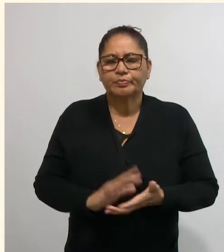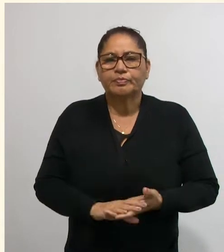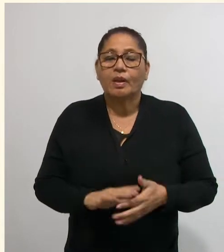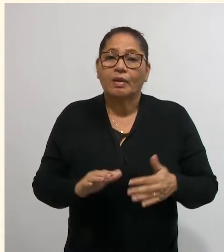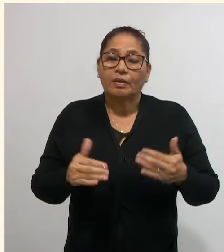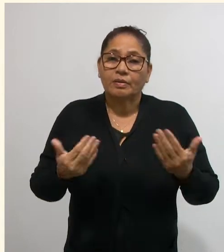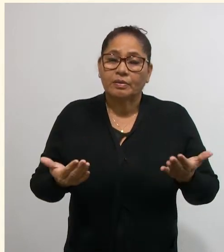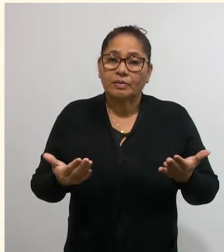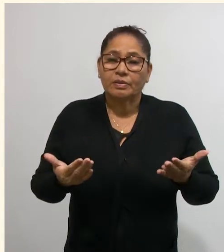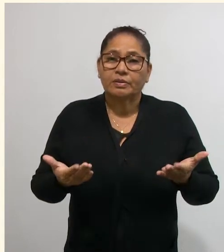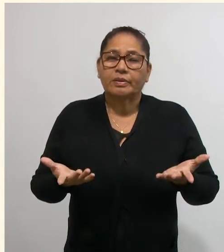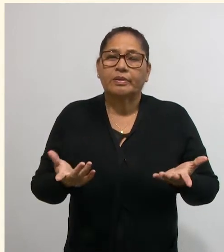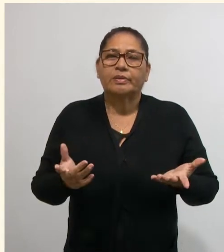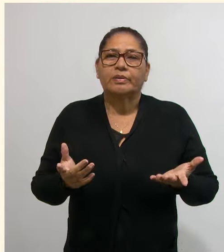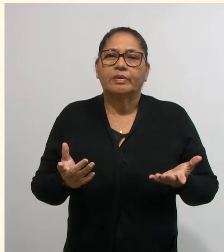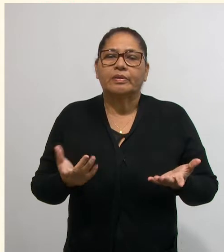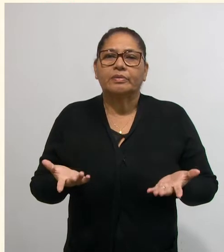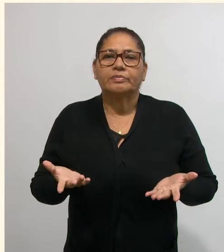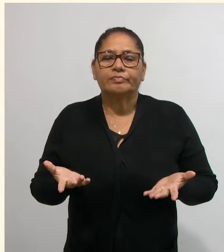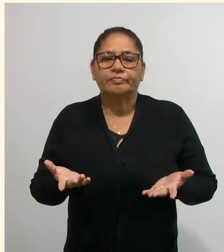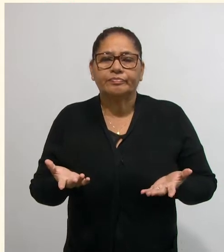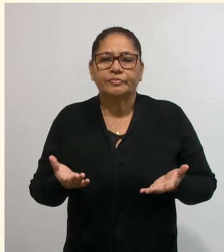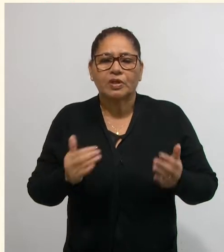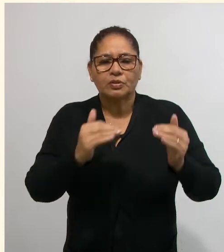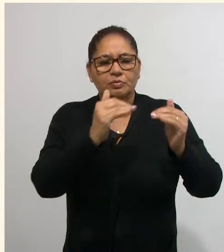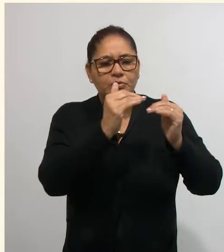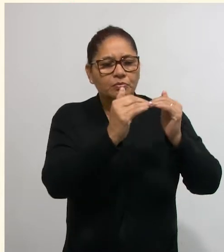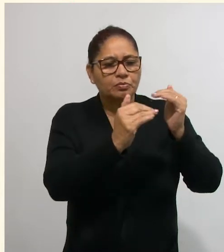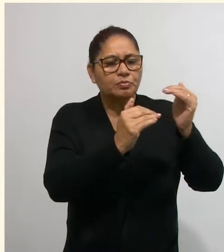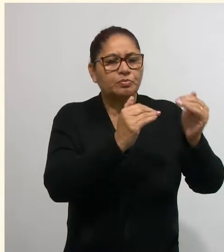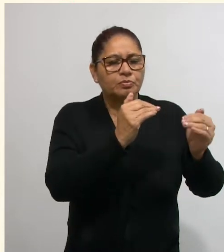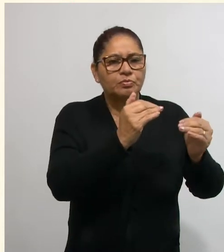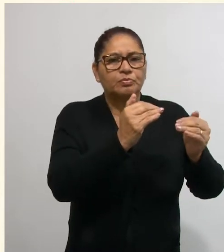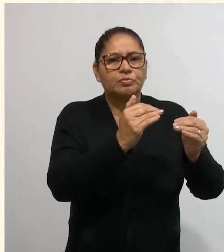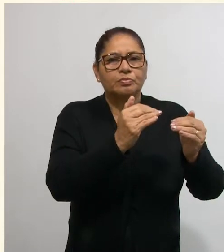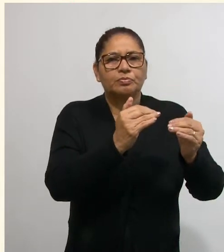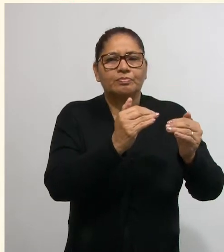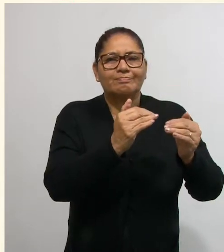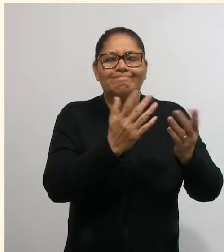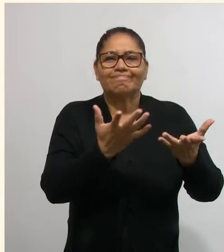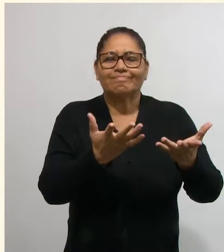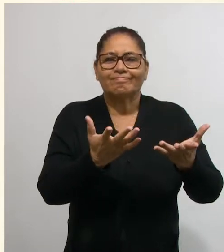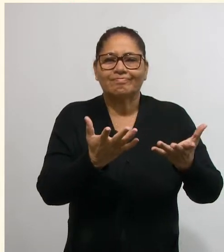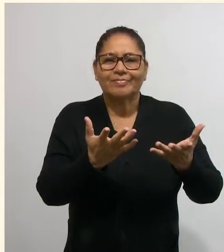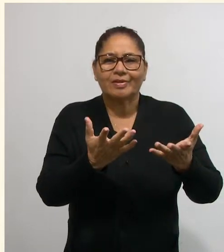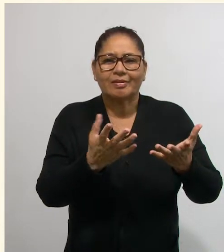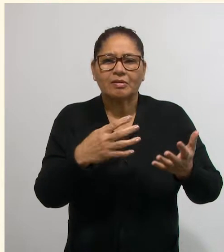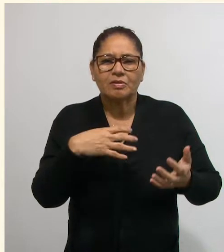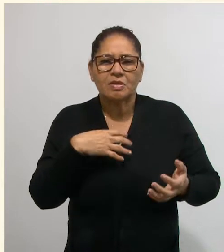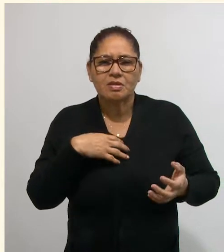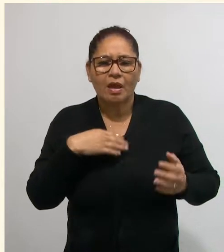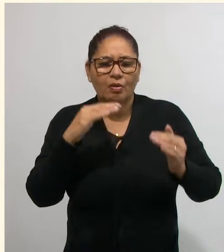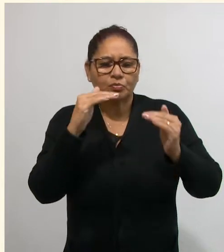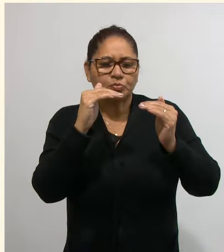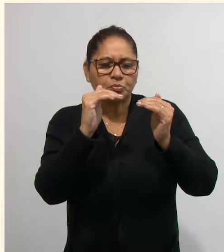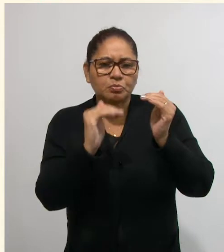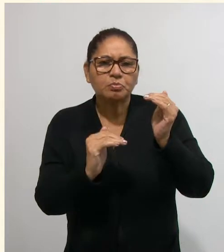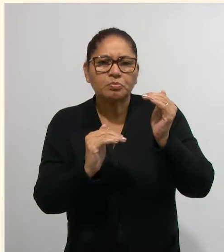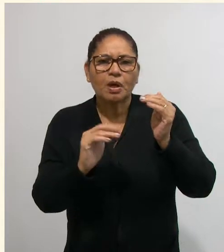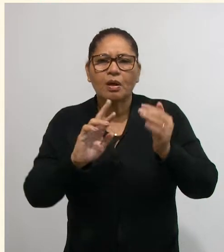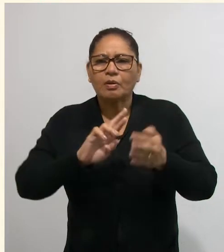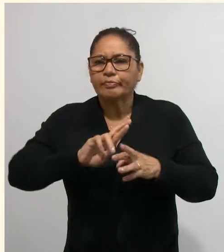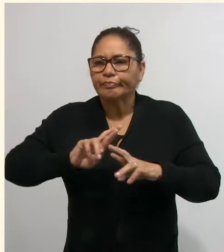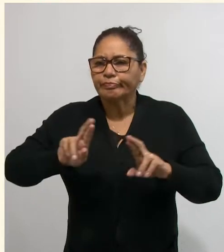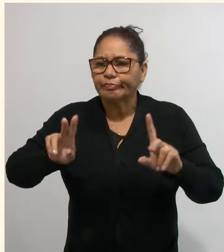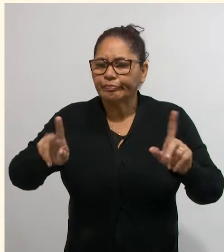Então, sempre contextualizado, uma vez que esses processos beneficiam de forma desigual diferentes